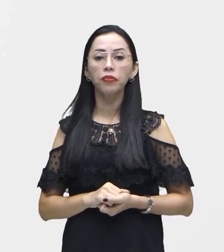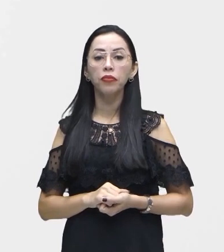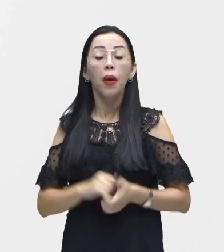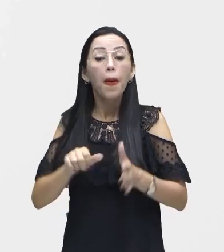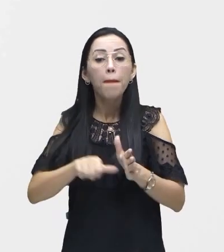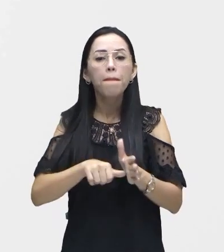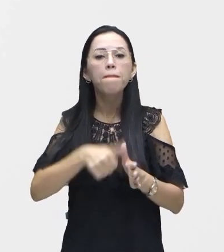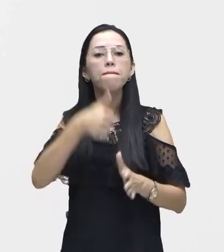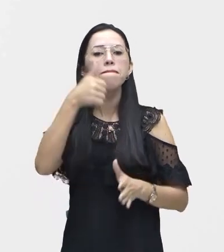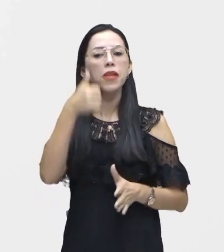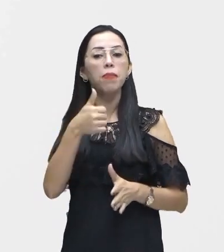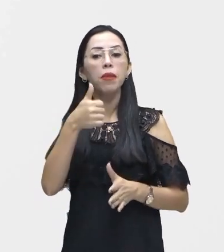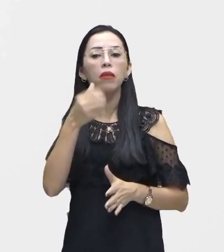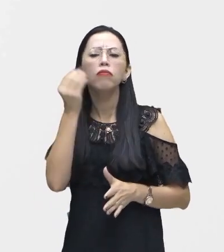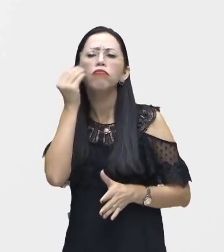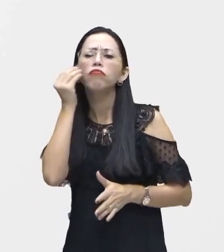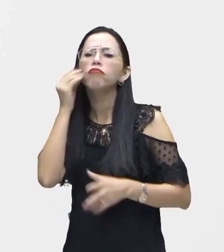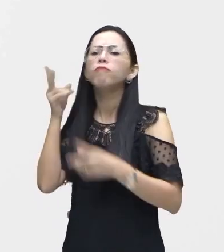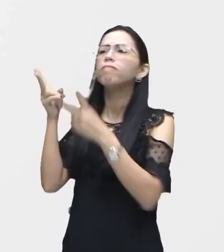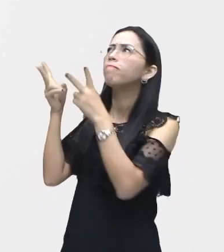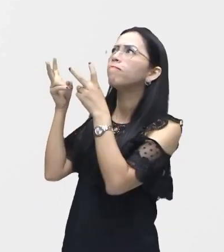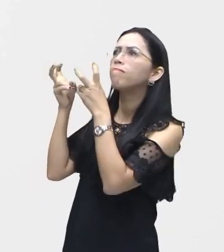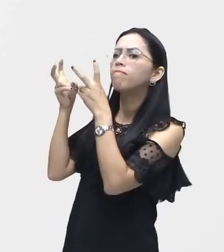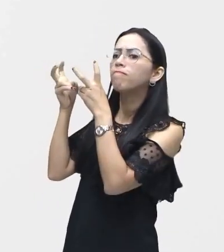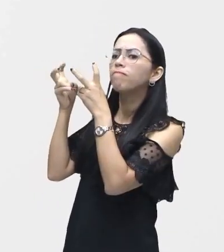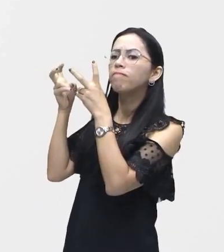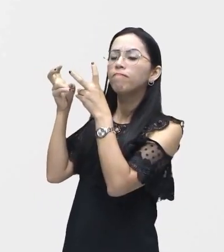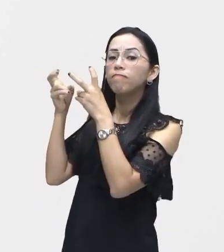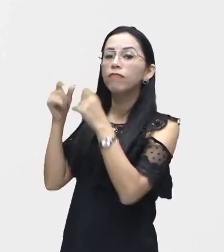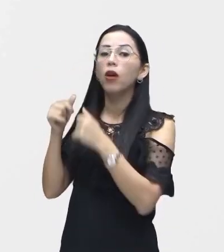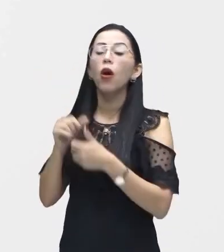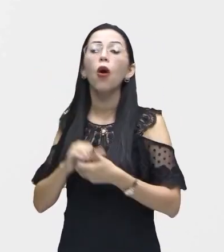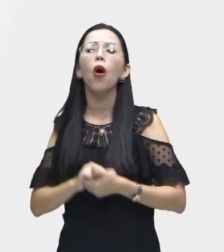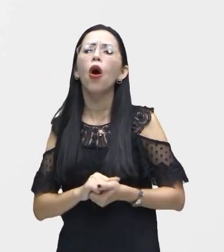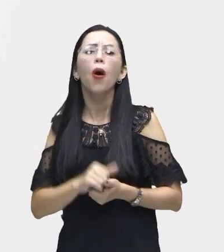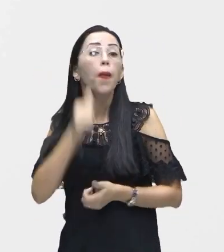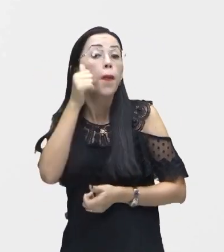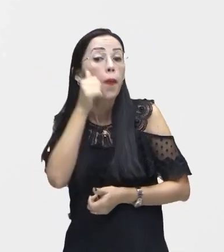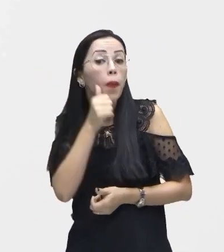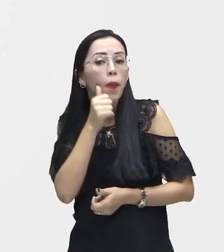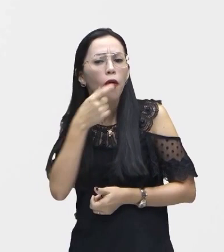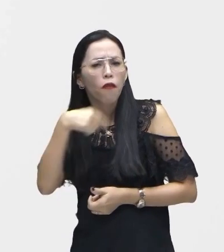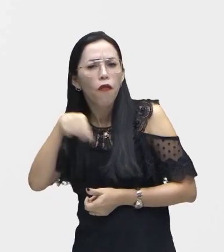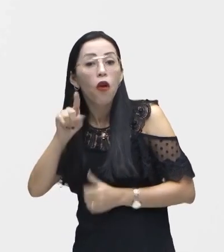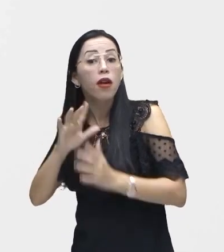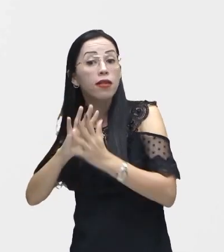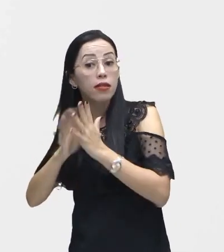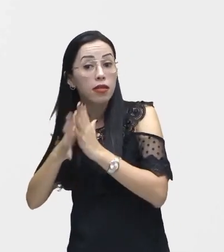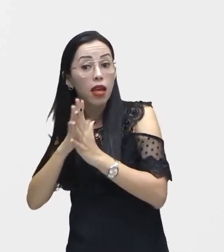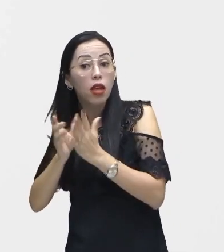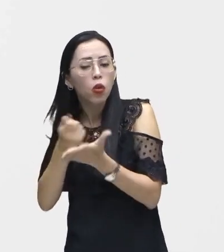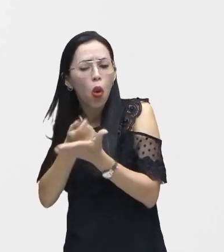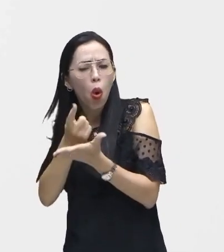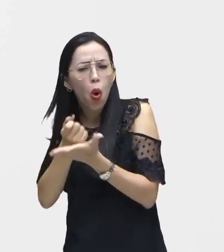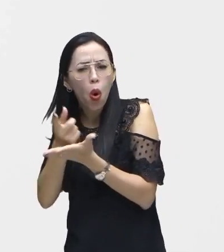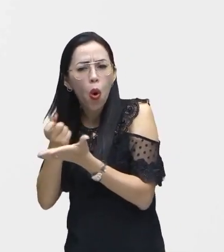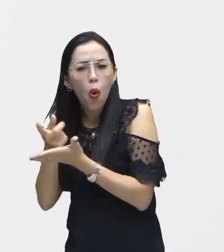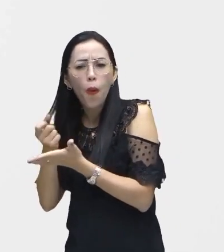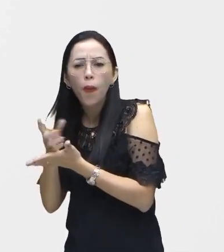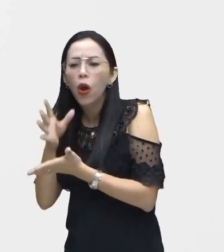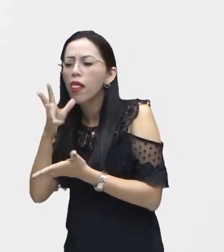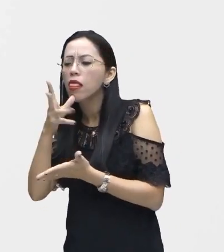vamos fazer a leitura do problema, tá? Novamente com calma. Bom, Marlene foi ao centro fazer compras e demorou